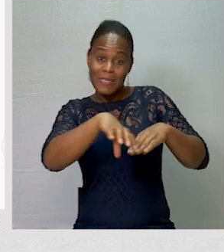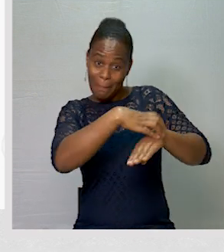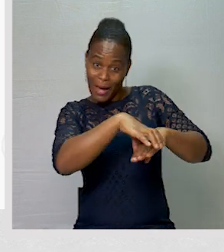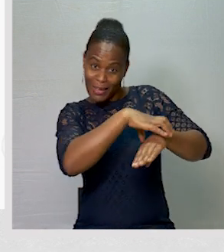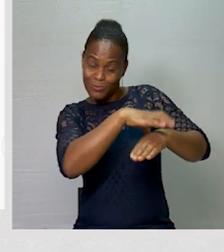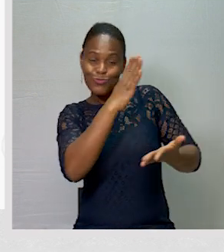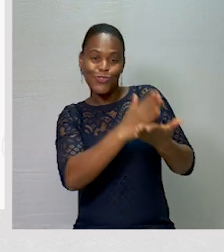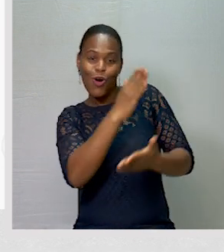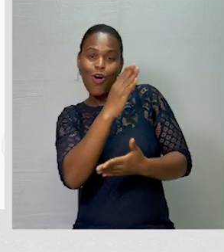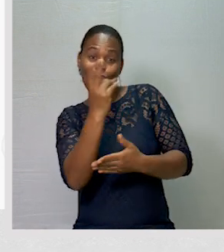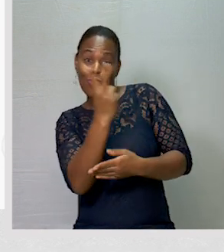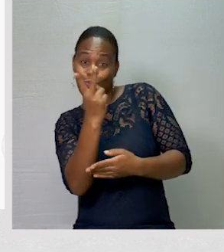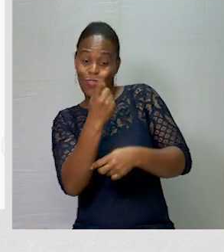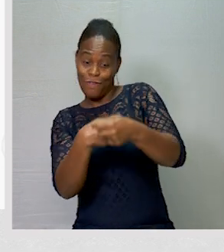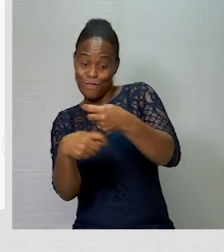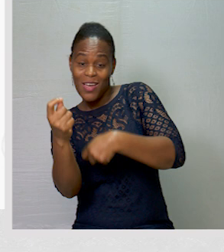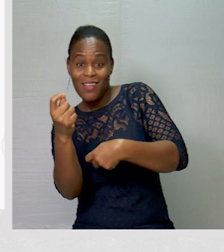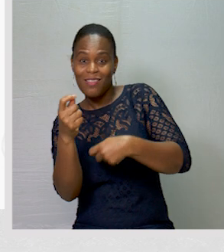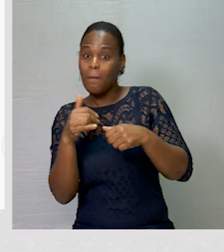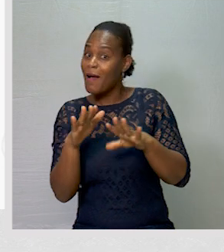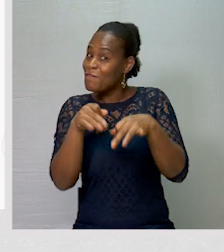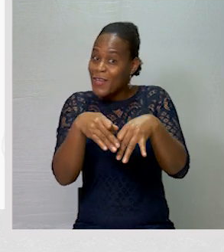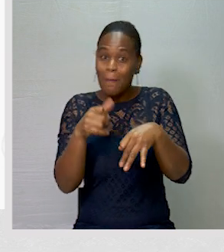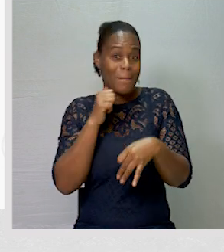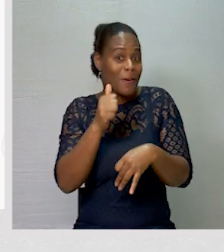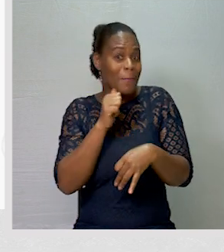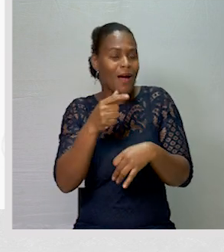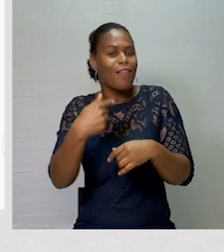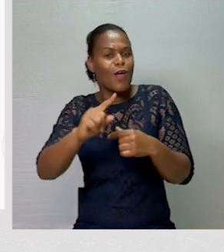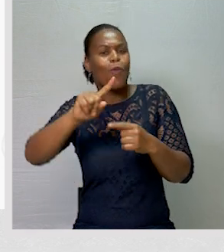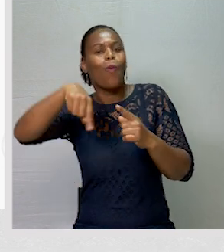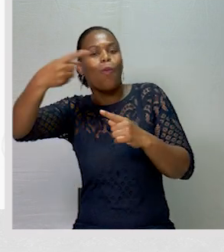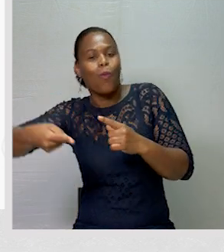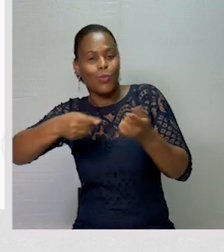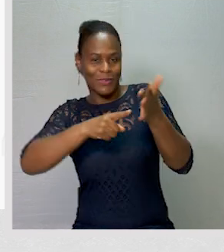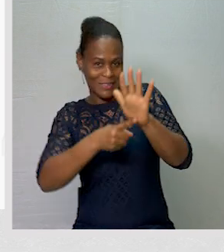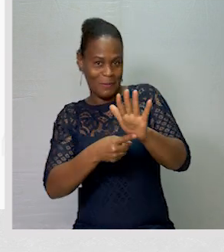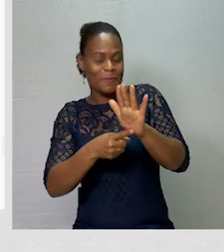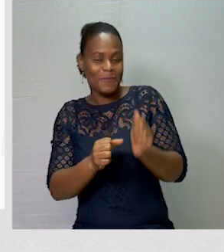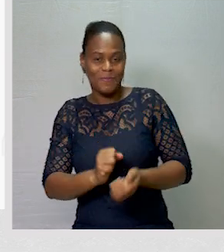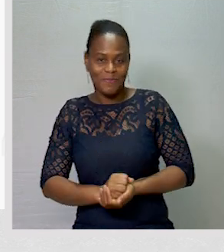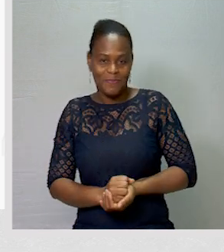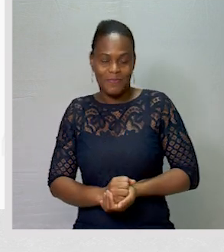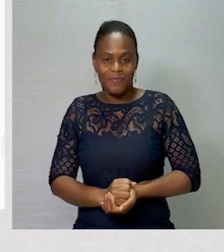se vendem aos pares. Mas não terminamos, temos mais um outro exemplo.